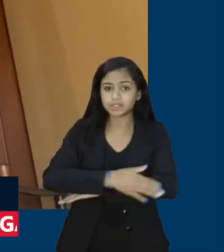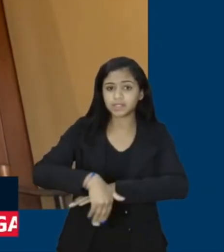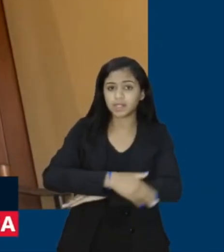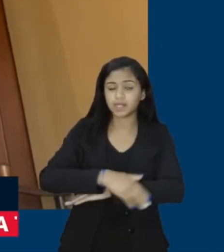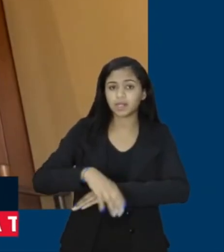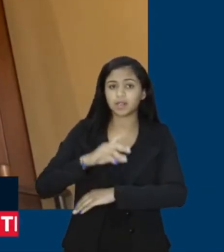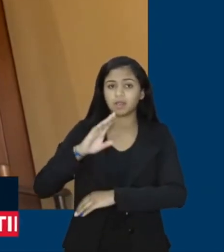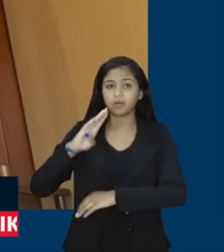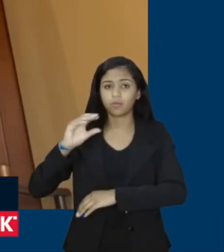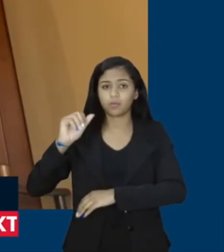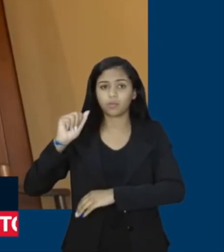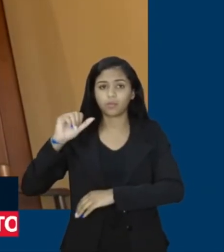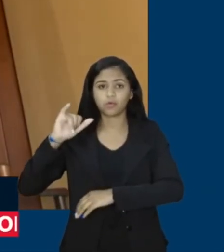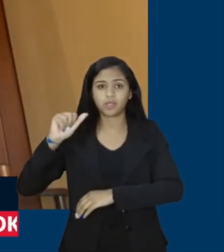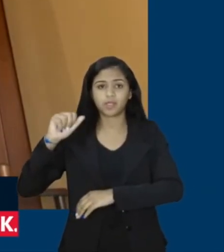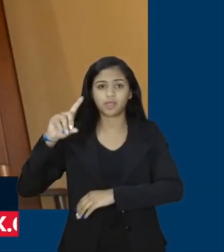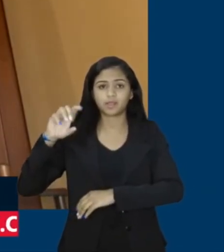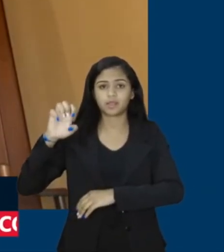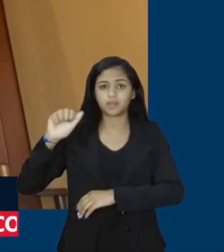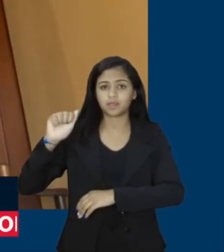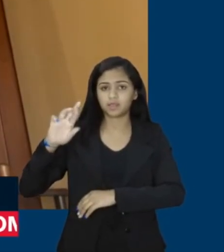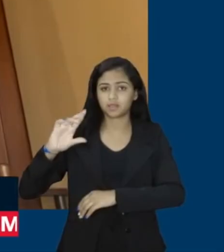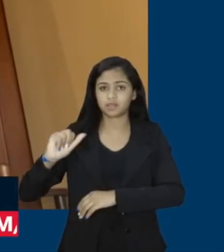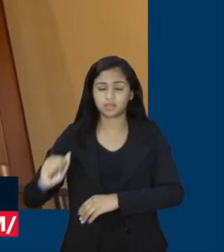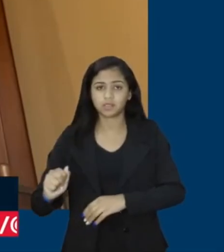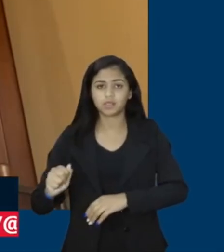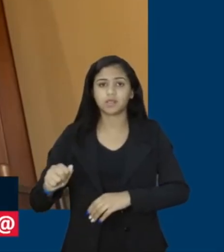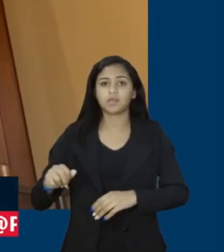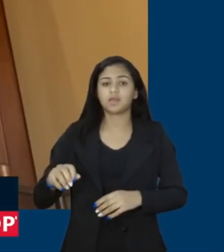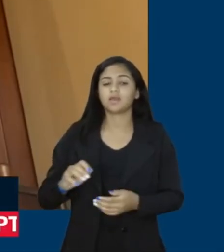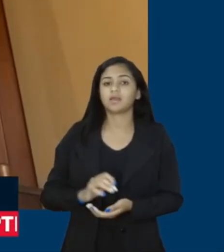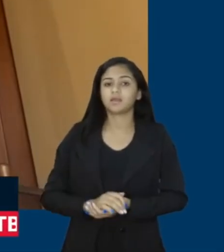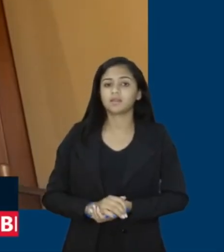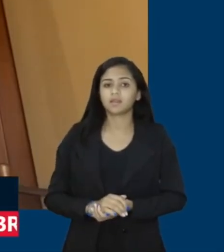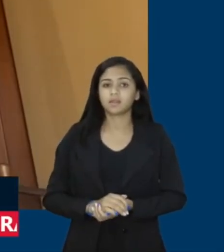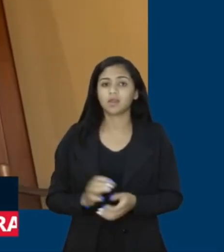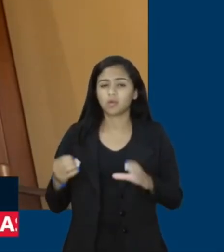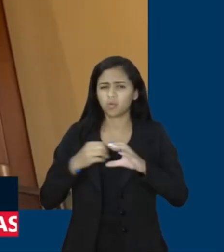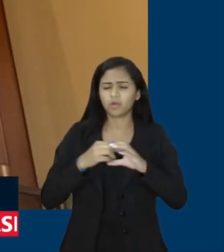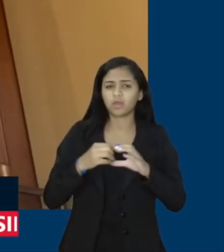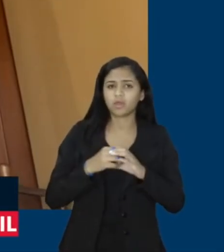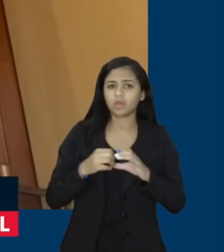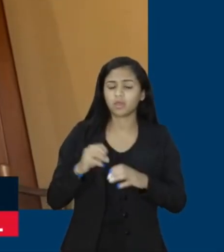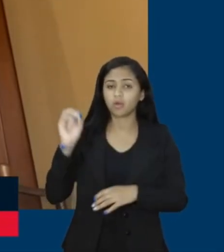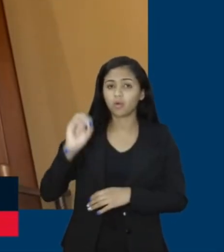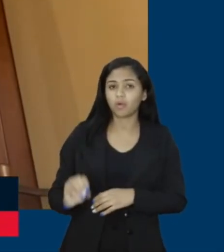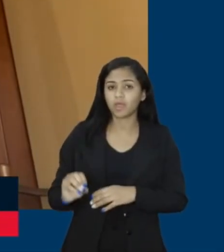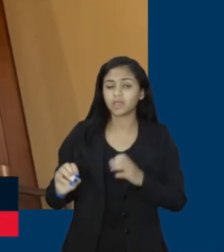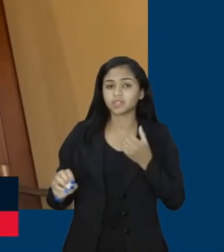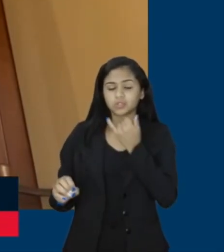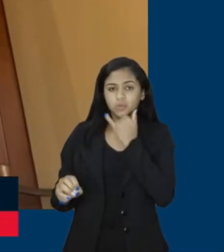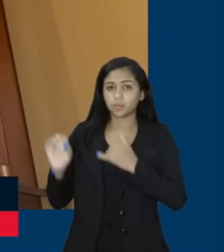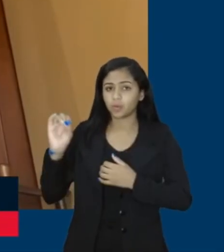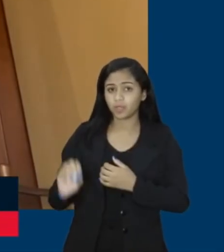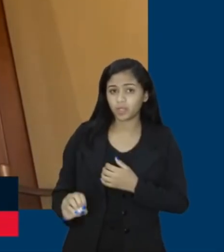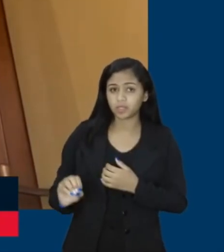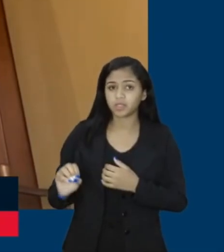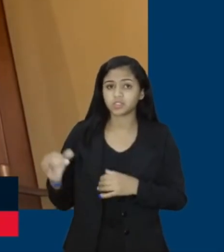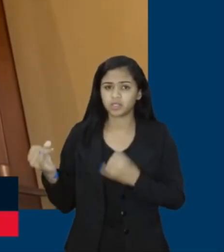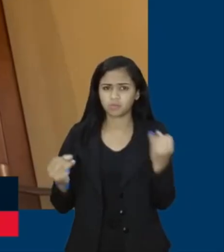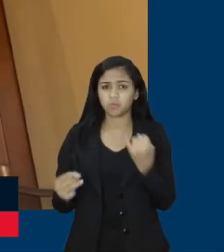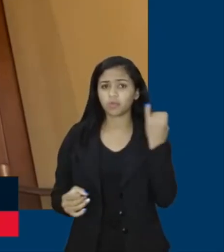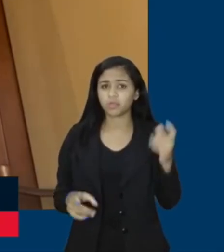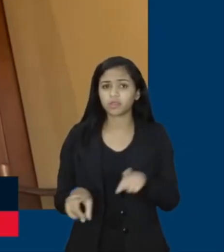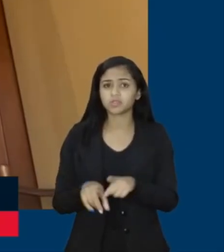no Paraná, também na Ferroeste. A Ferroeste é uma outra ação importante, uma outra obra pública importante, em